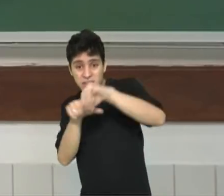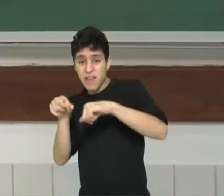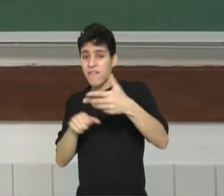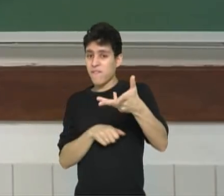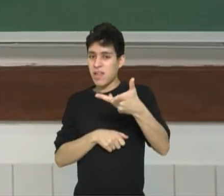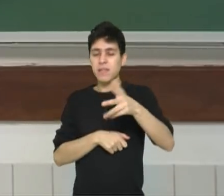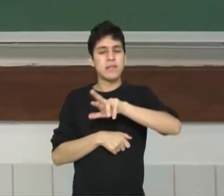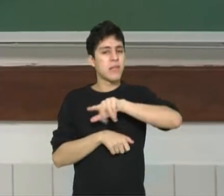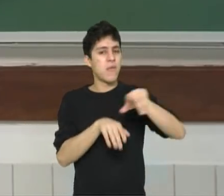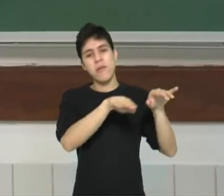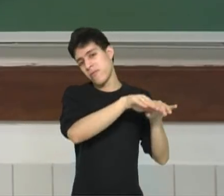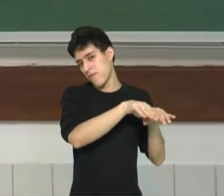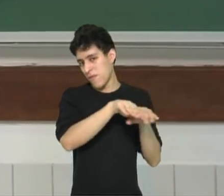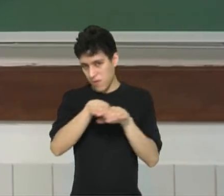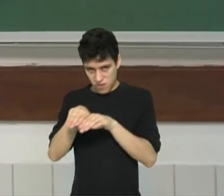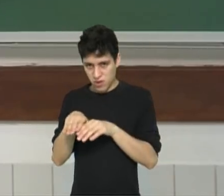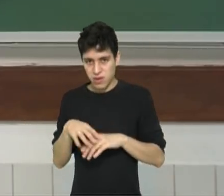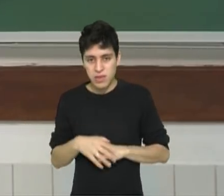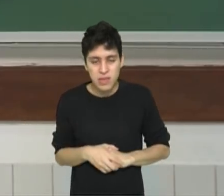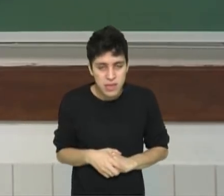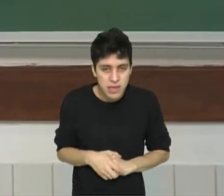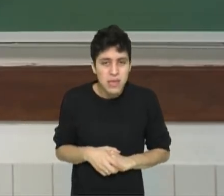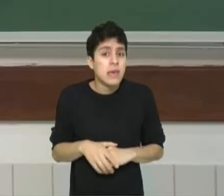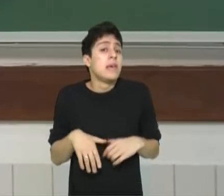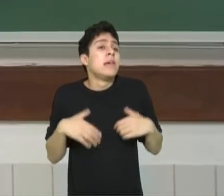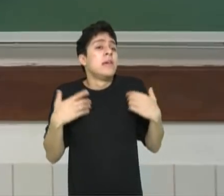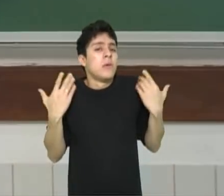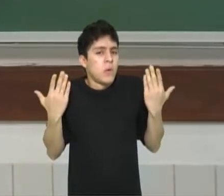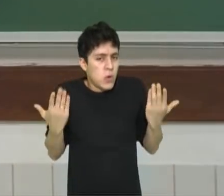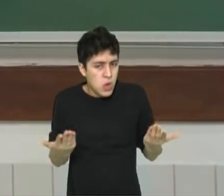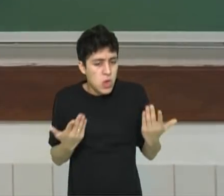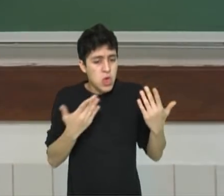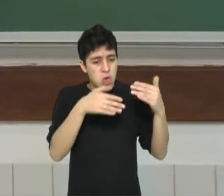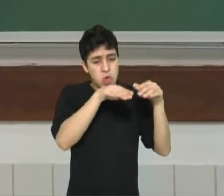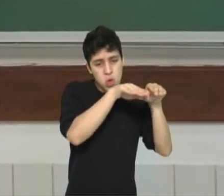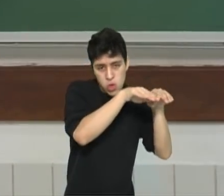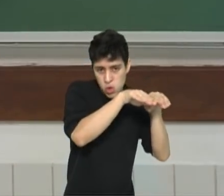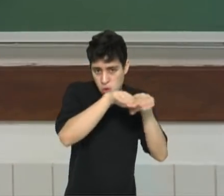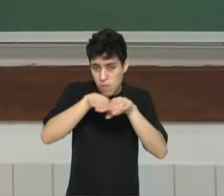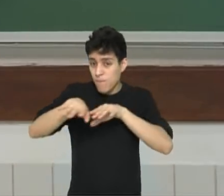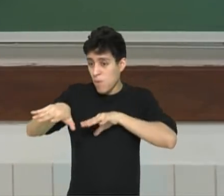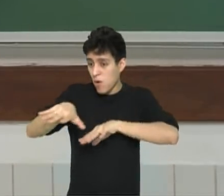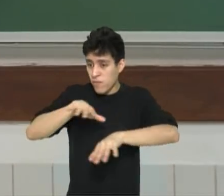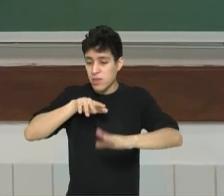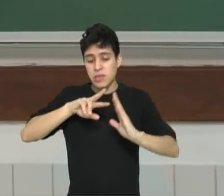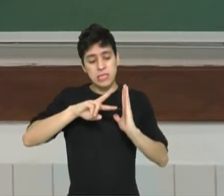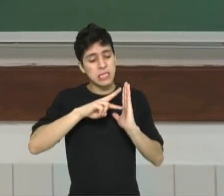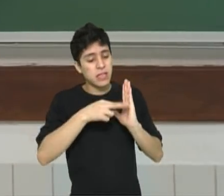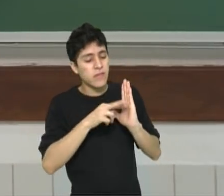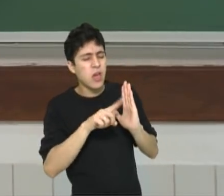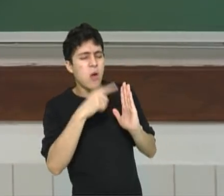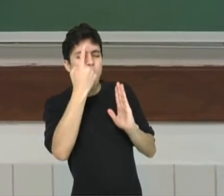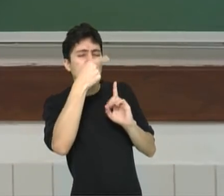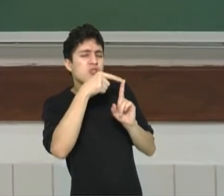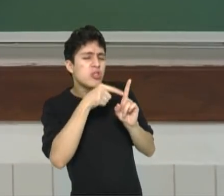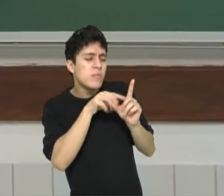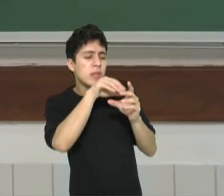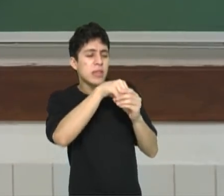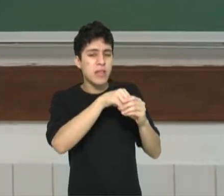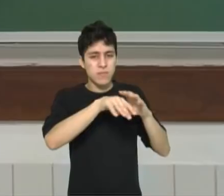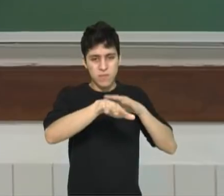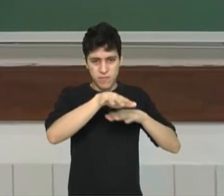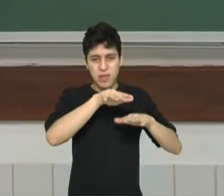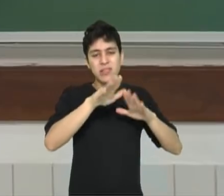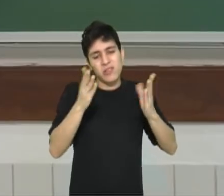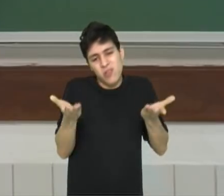velocidade, já não é mais movimento uniforme, tá? Então, movimento uniforme é um dos tipos de movimento, né, que nós